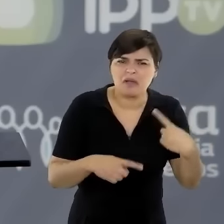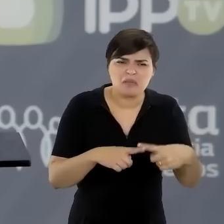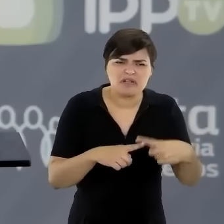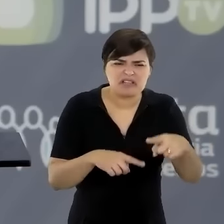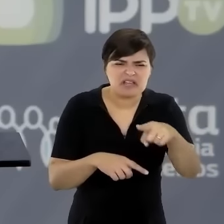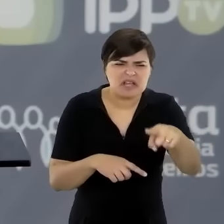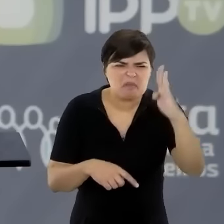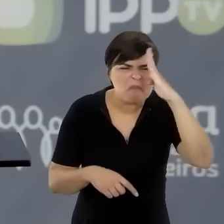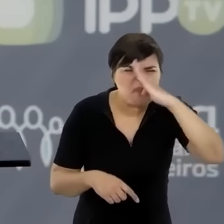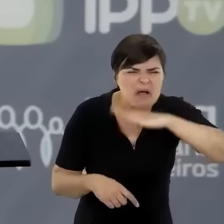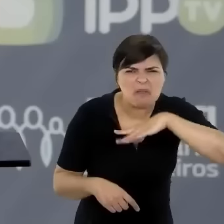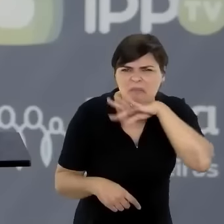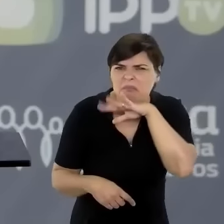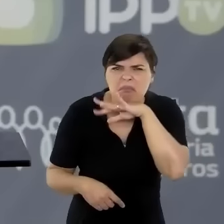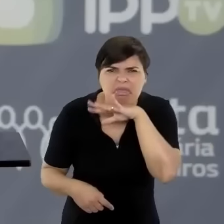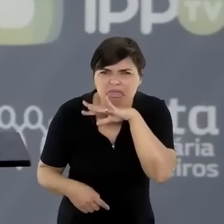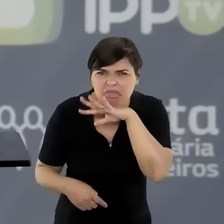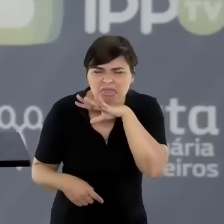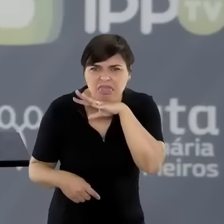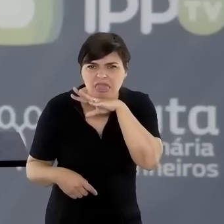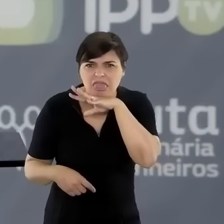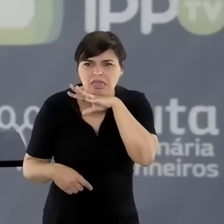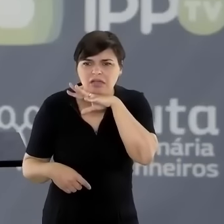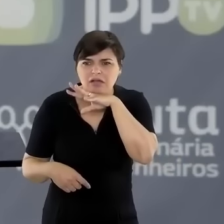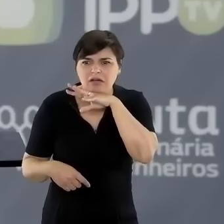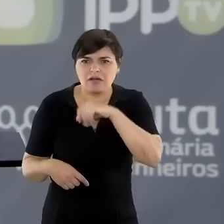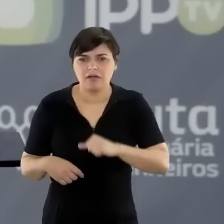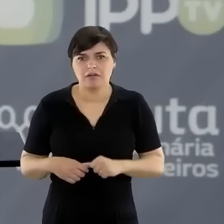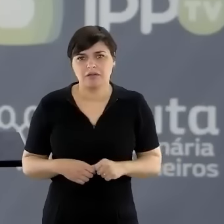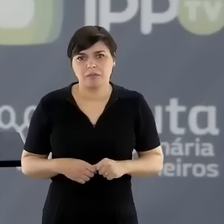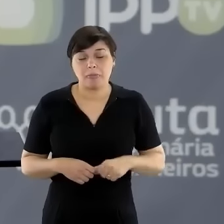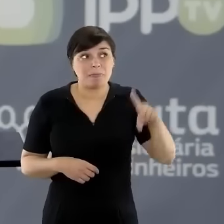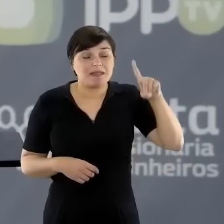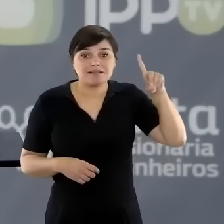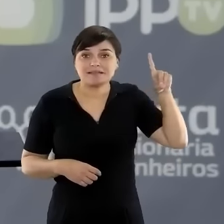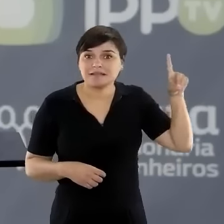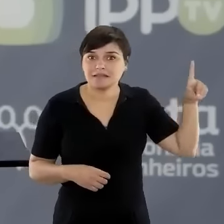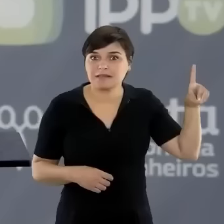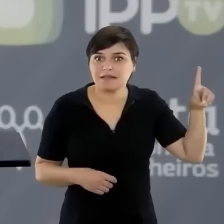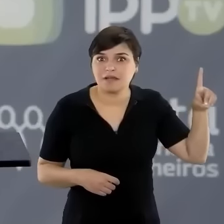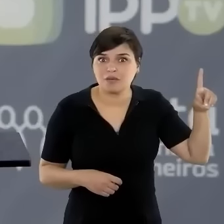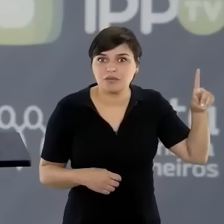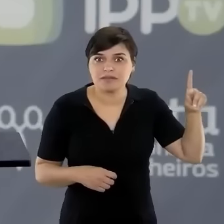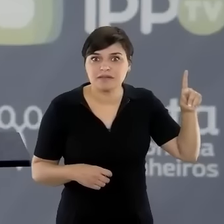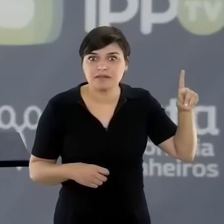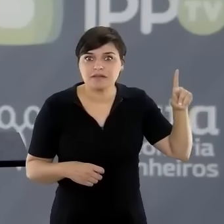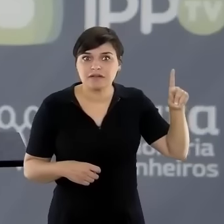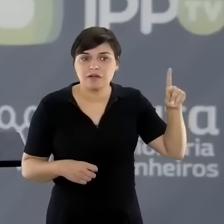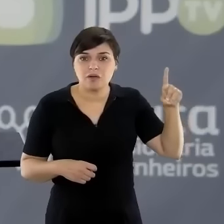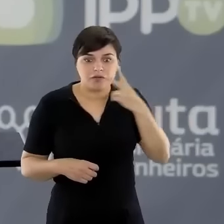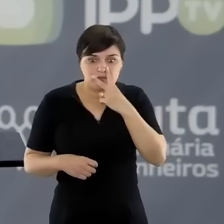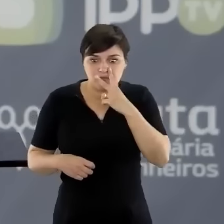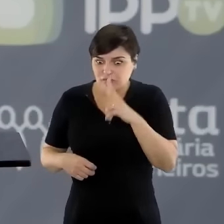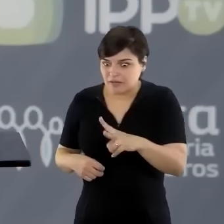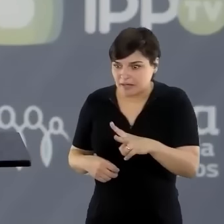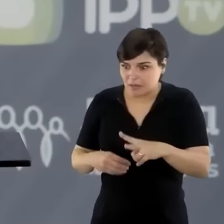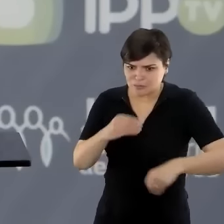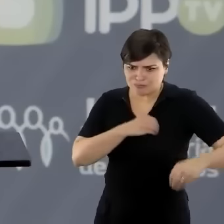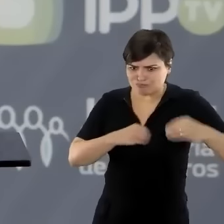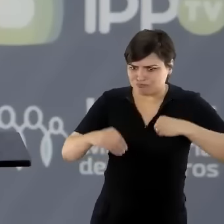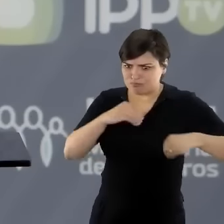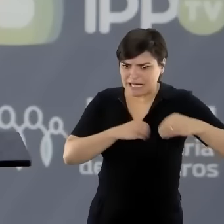e Deus já tinha dito clama porque os pecados da cidade subiram até mim aos céus o pecado de